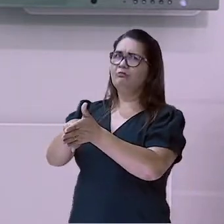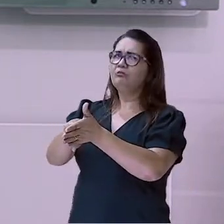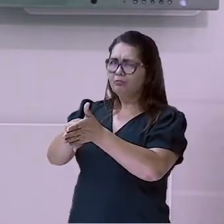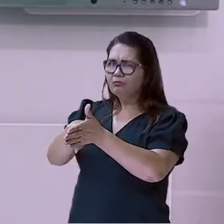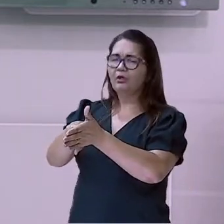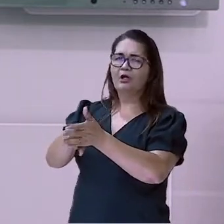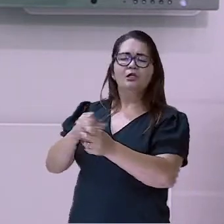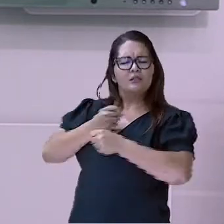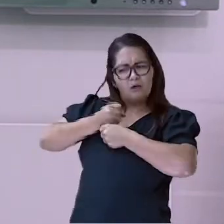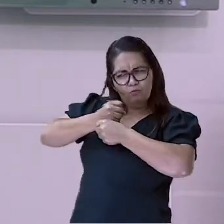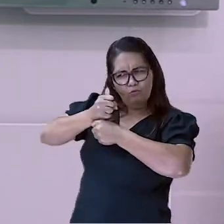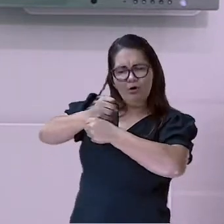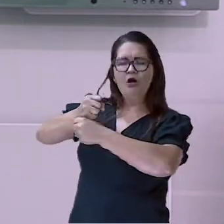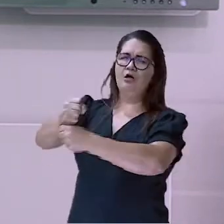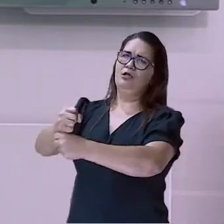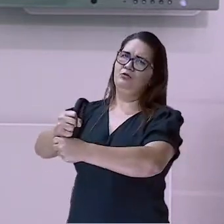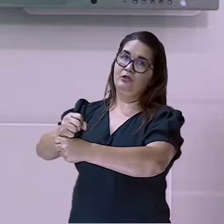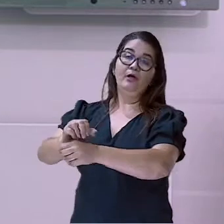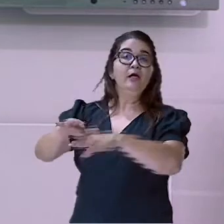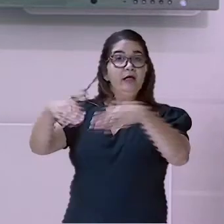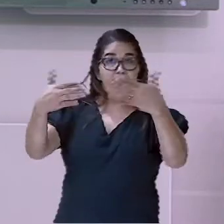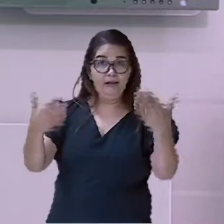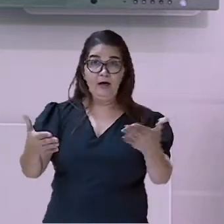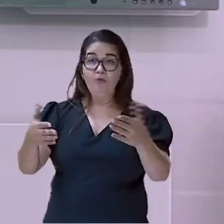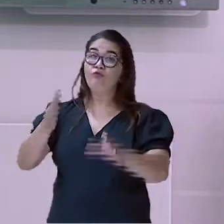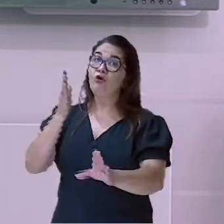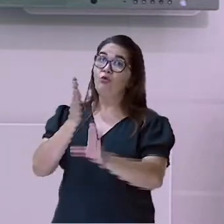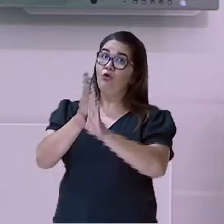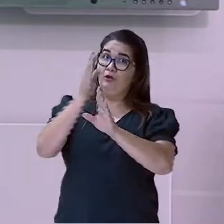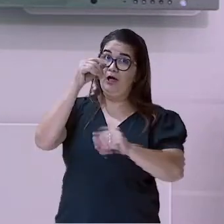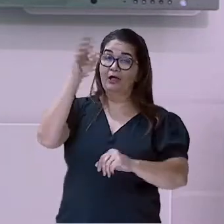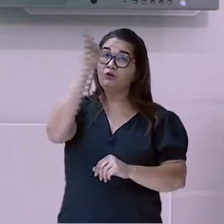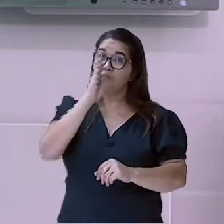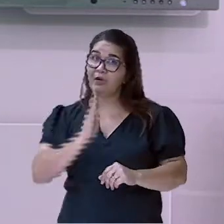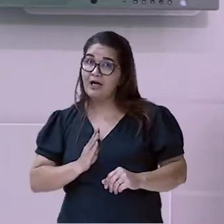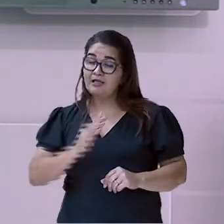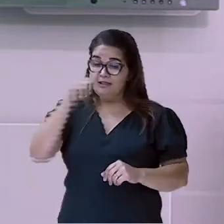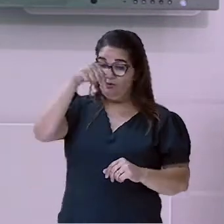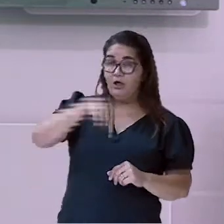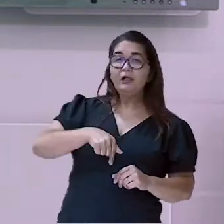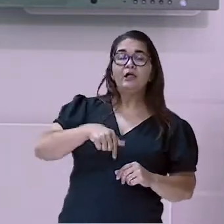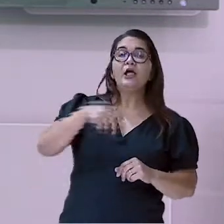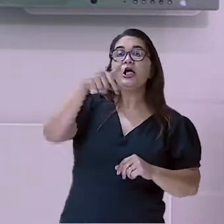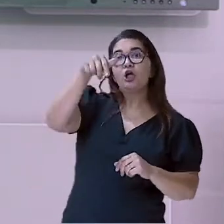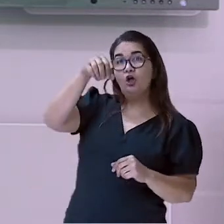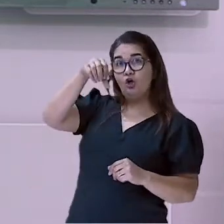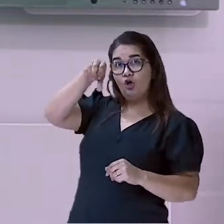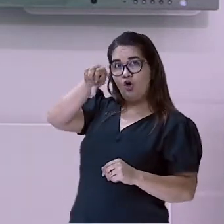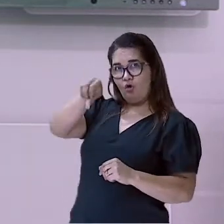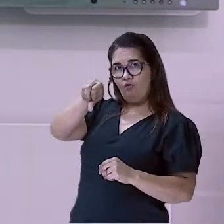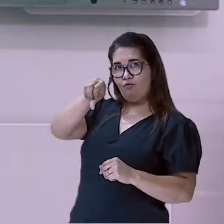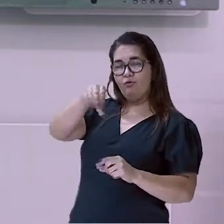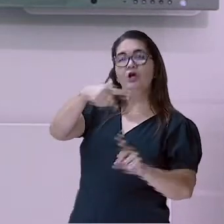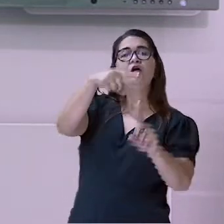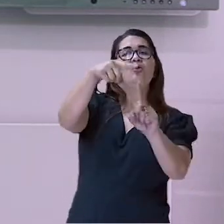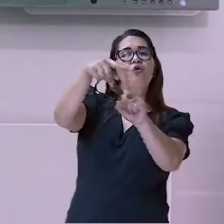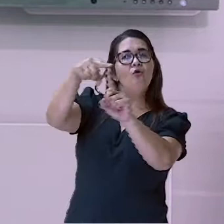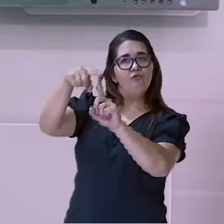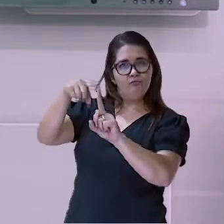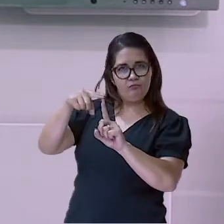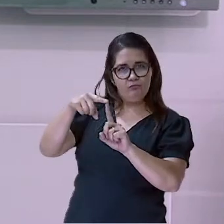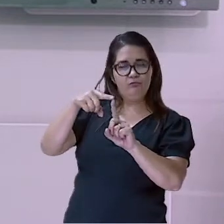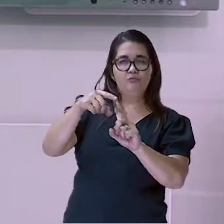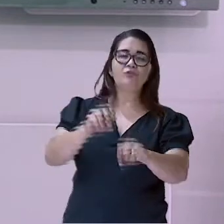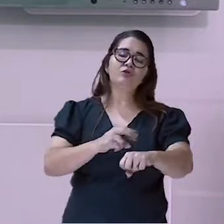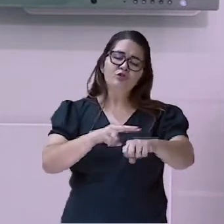E aí nós temos 9 tipos diferentes aqui no Brasil, 9 tipos de vegetações diferentes. E